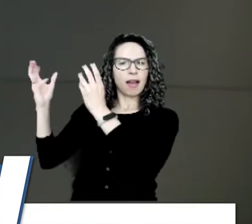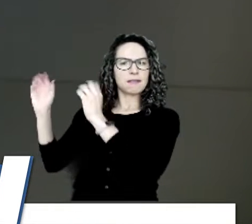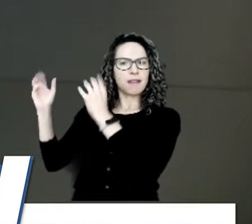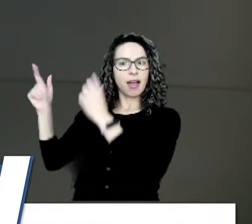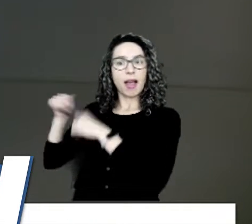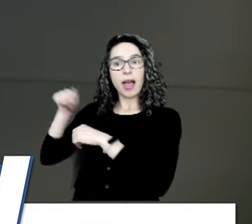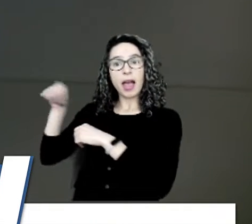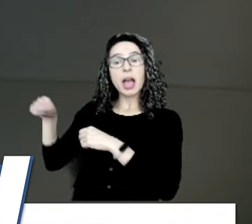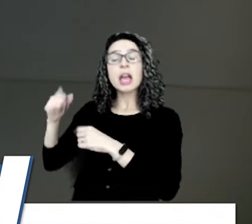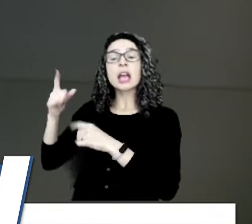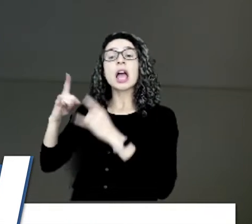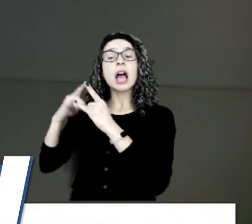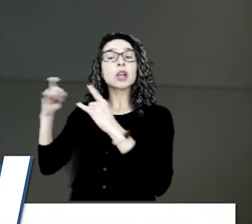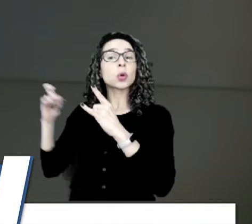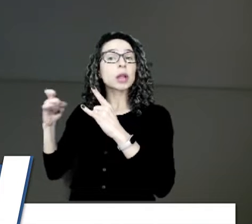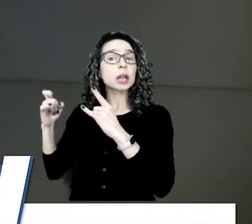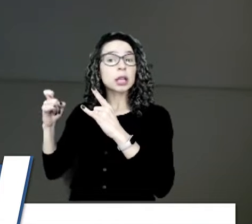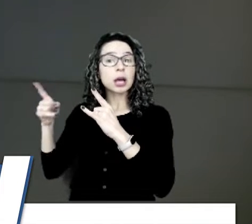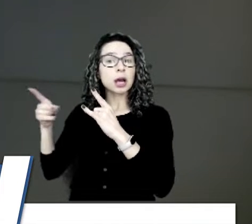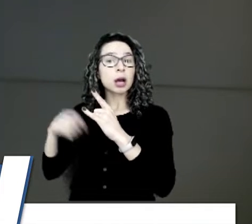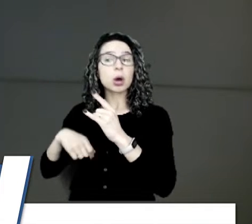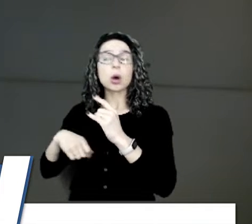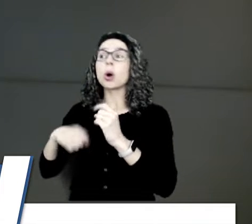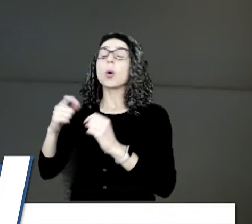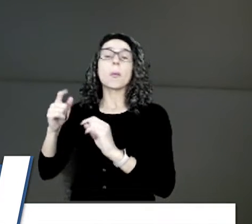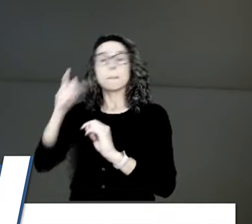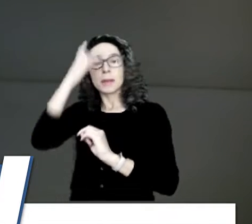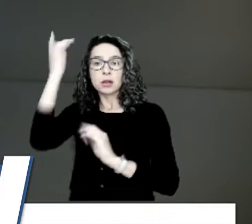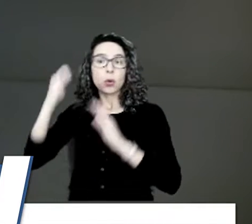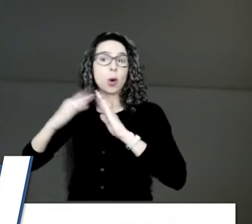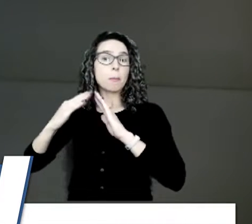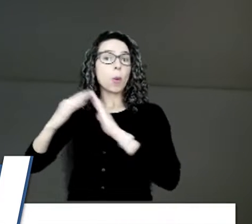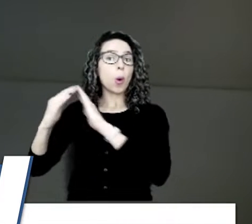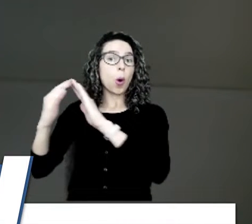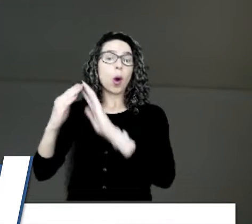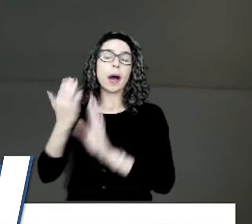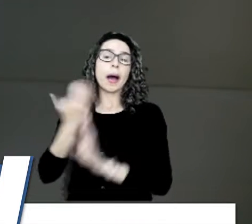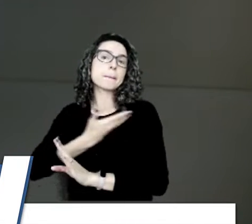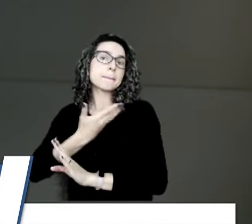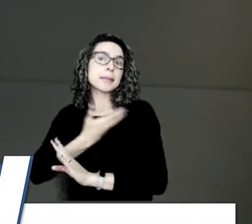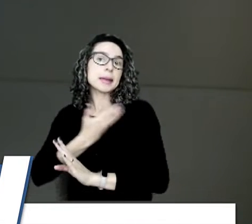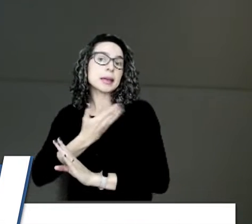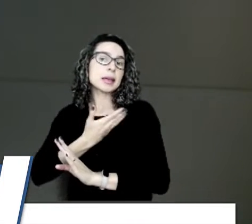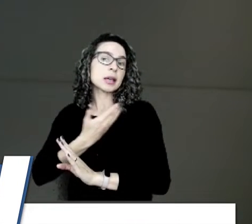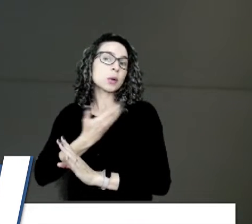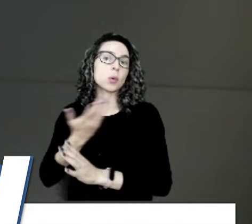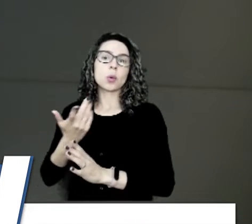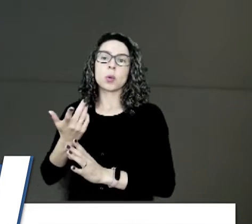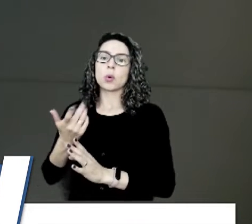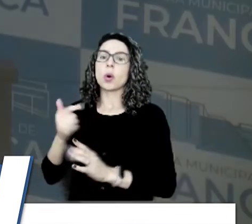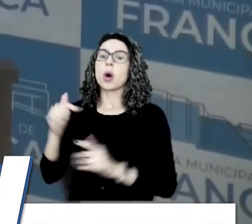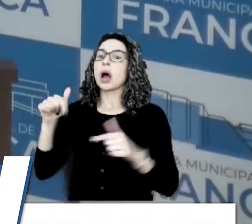por associações, foram feitas por moradores, por amigos, por companheiros, inclusive aqui,